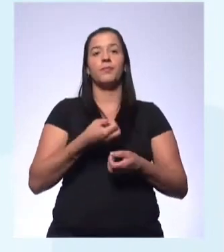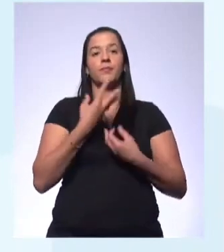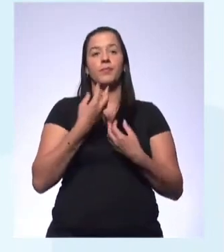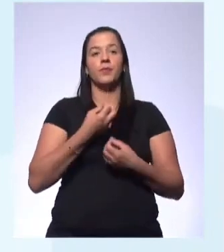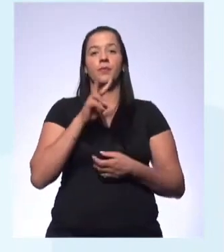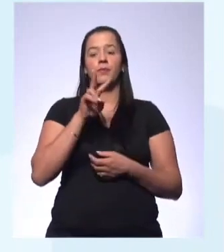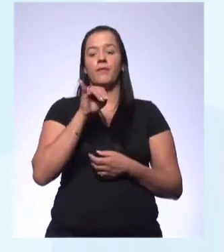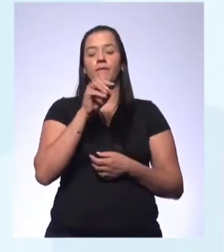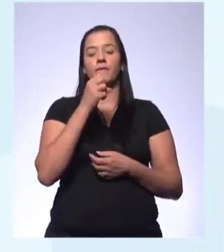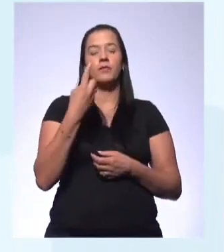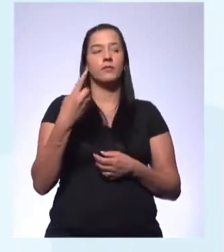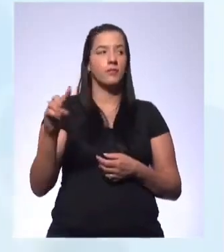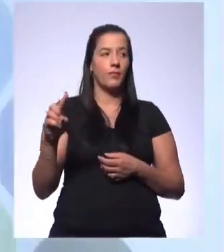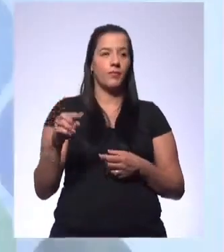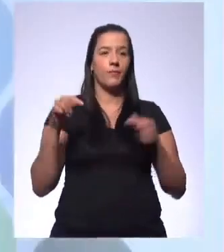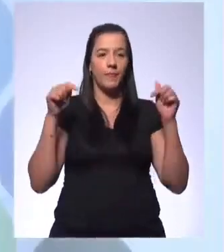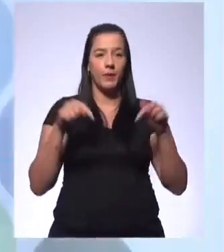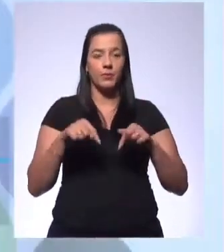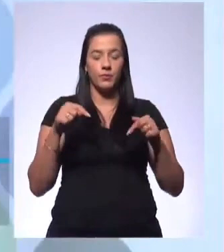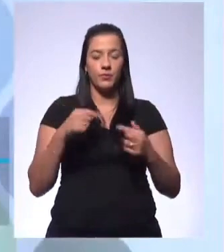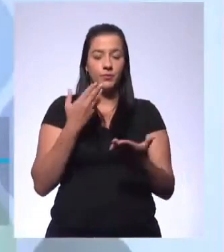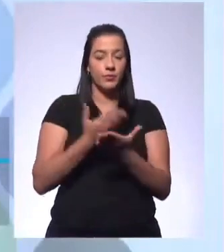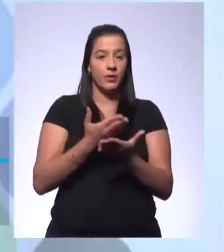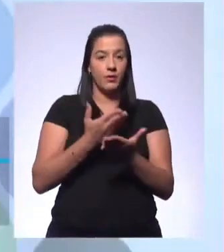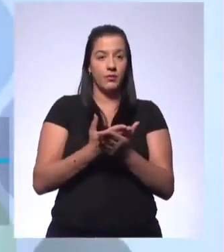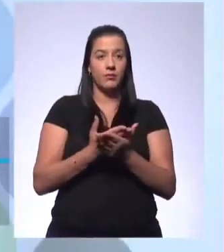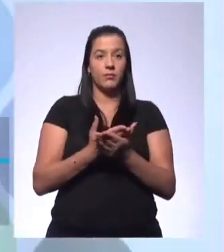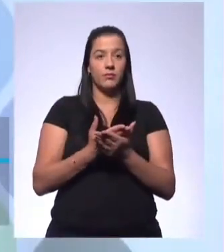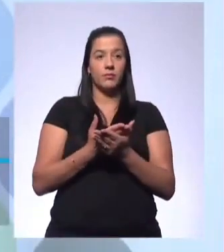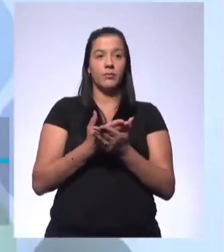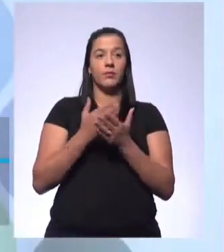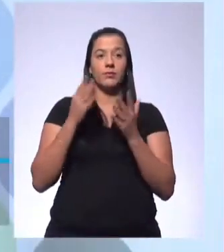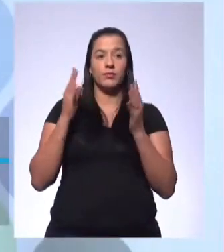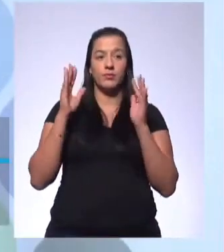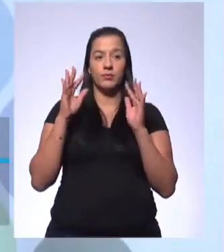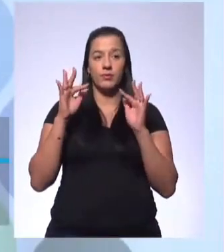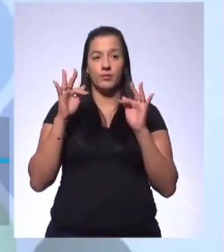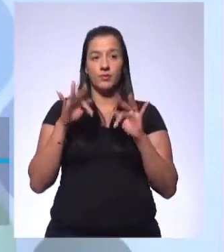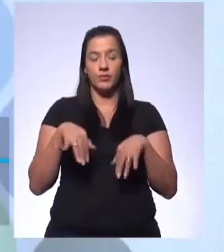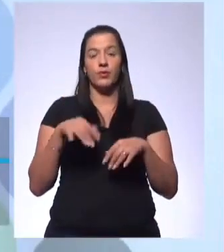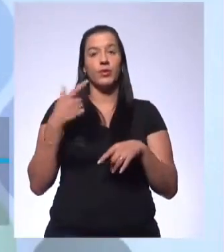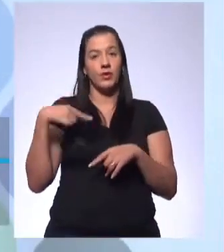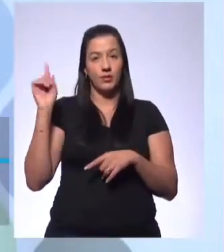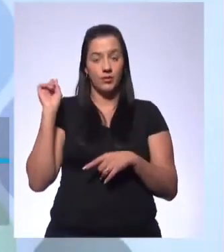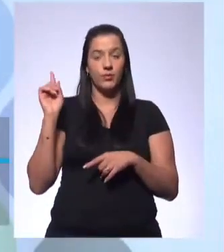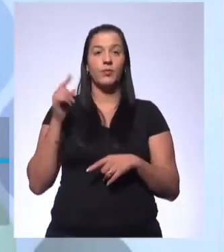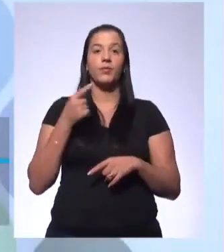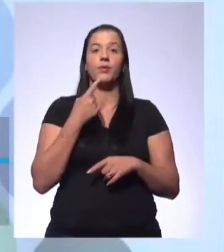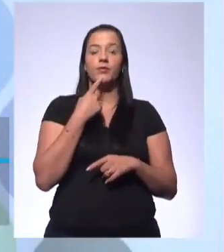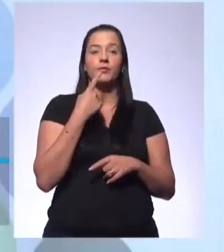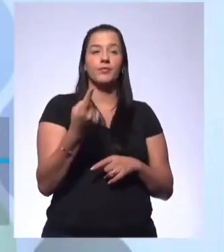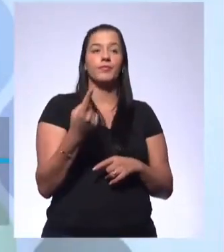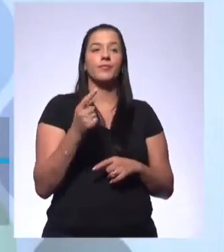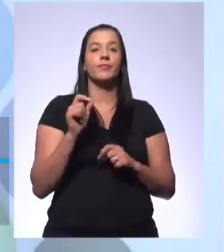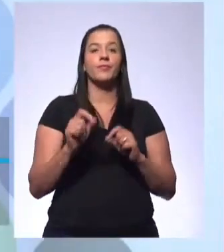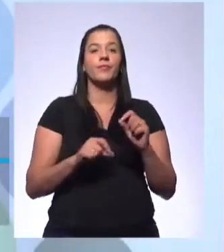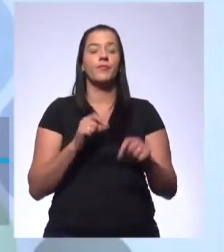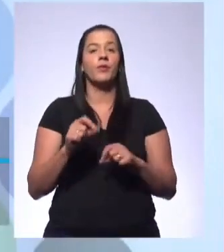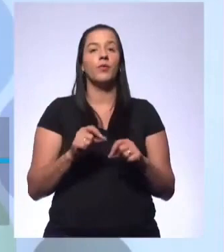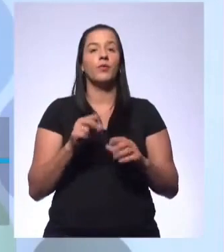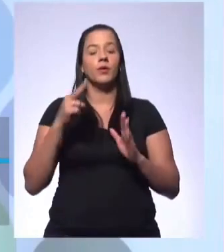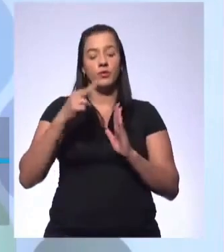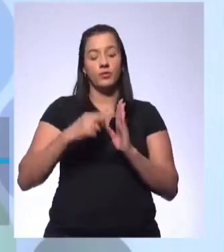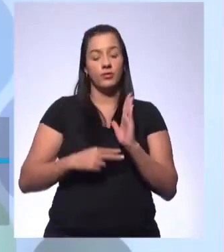Então, hoje, no finalzinho da aula de ontem é boa, da aula anterior, a gente leu